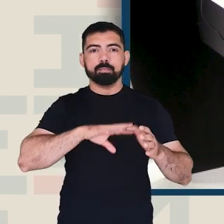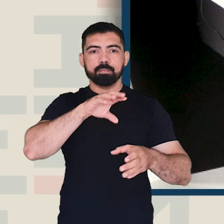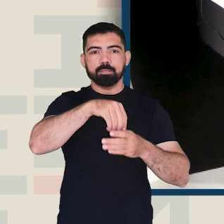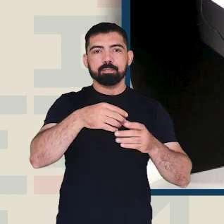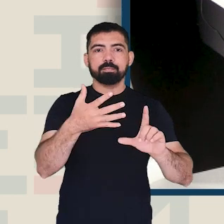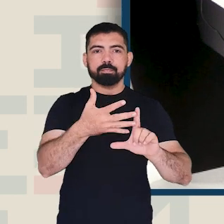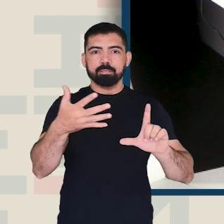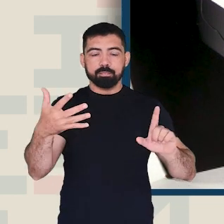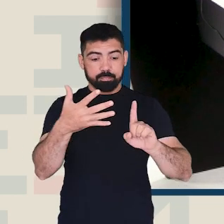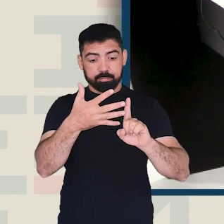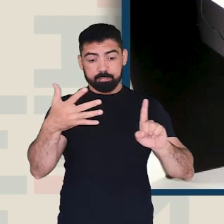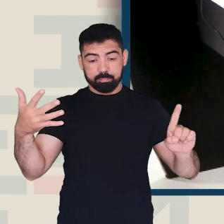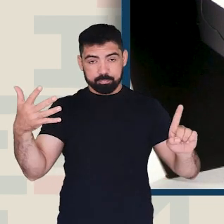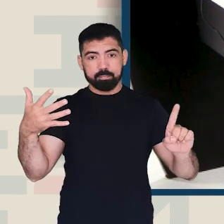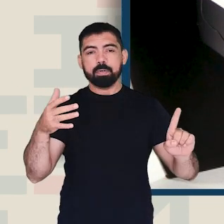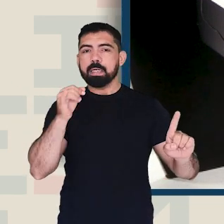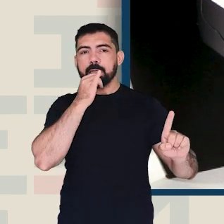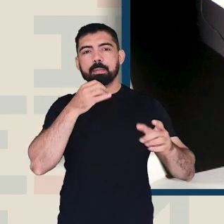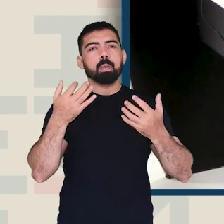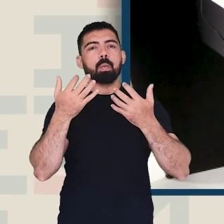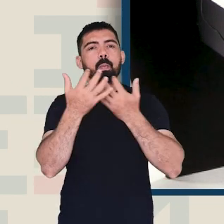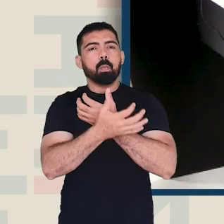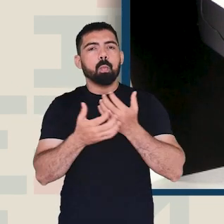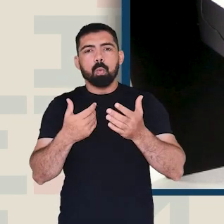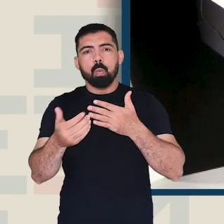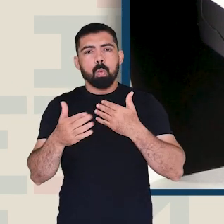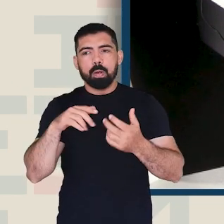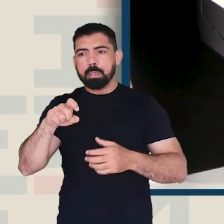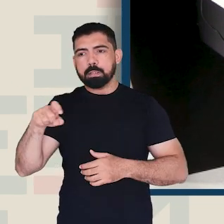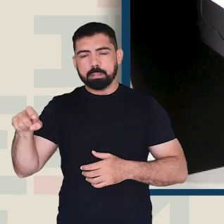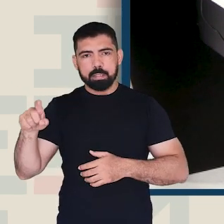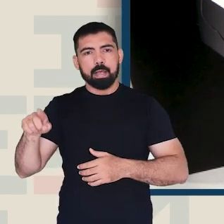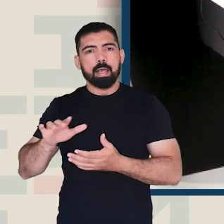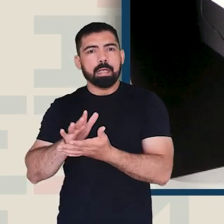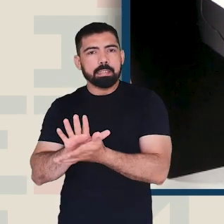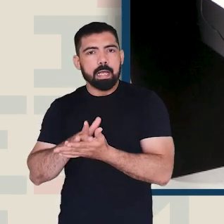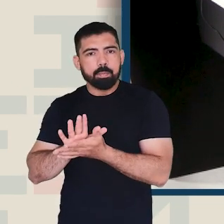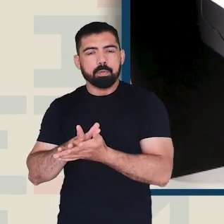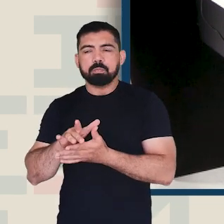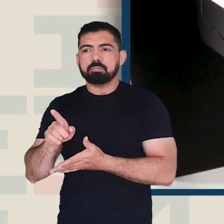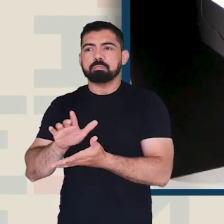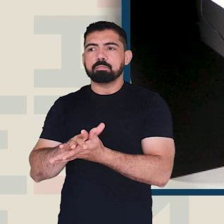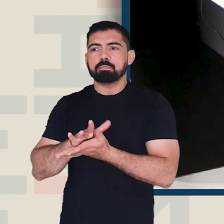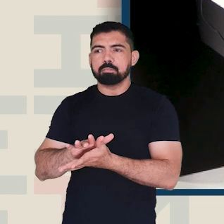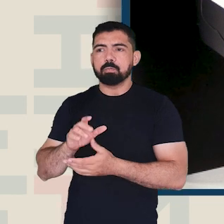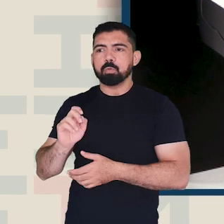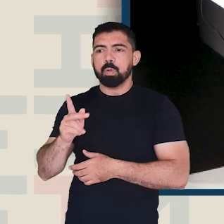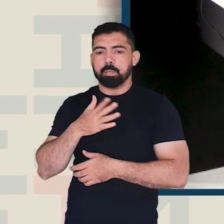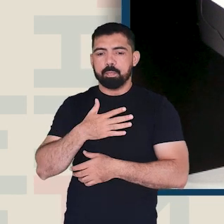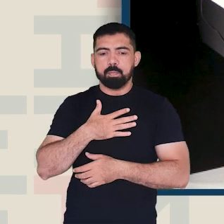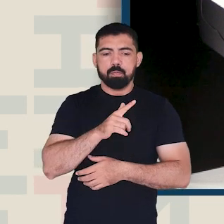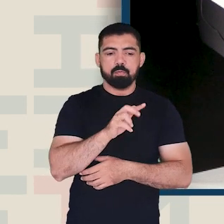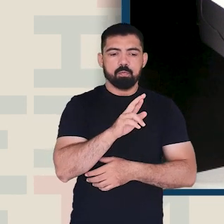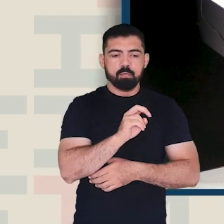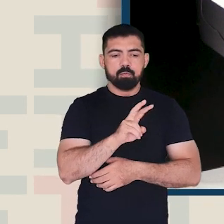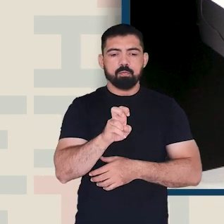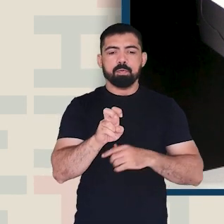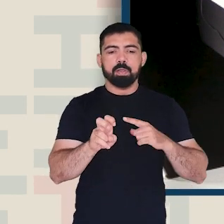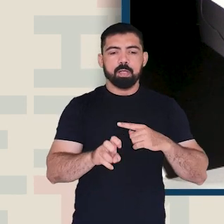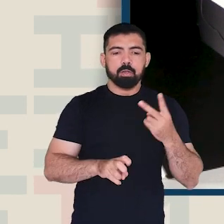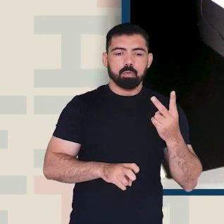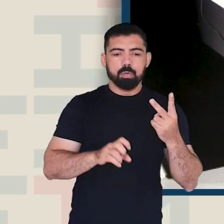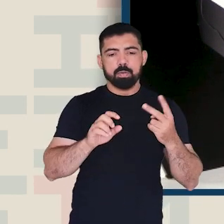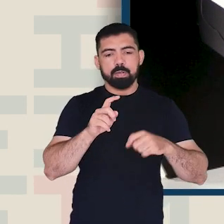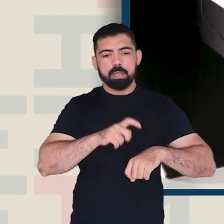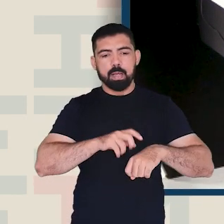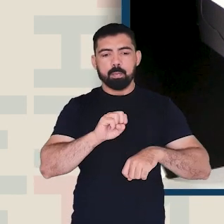até quando eu vou tocar a música X, vou tocar a música que ela é um samba, beleza, o samba, o meu groove vai ter 2 tempos, vai ter 3 tempos, vai ter